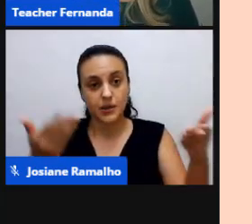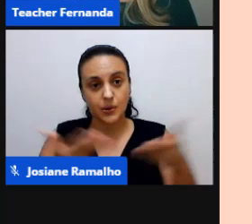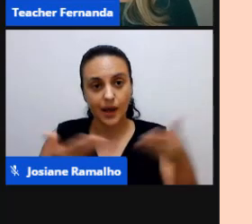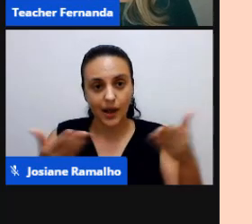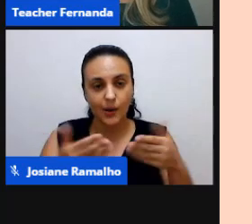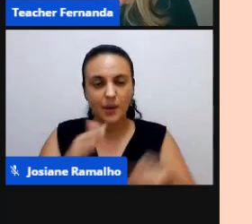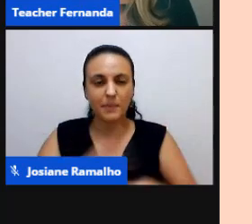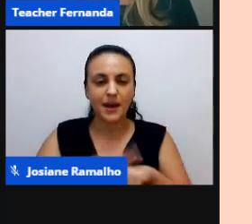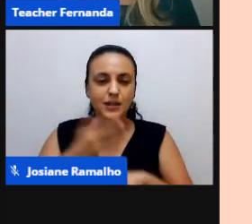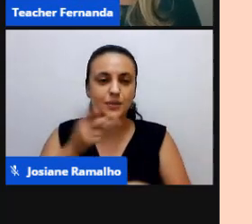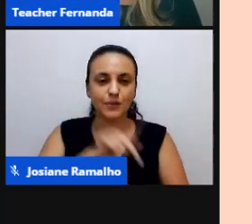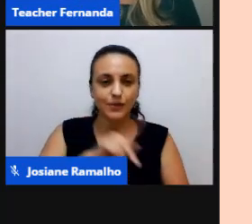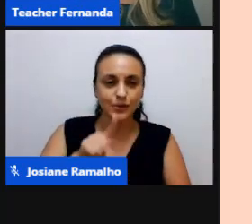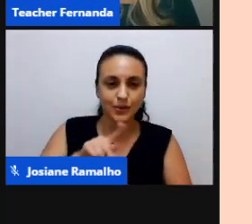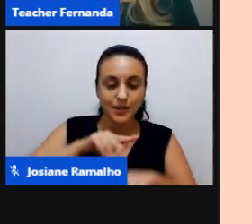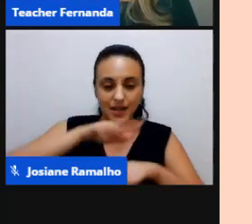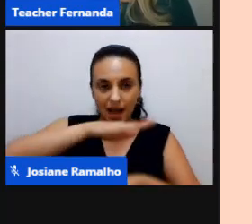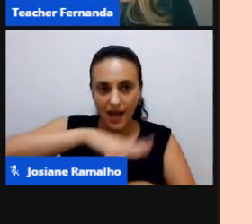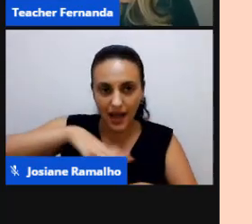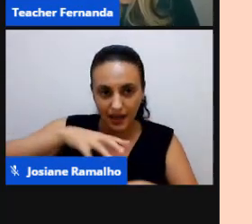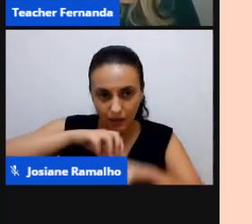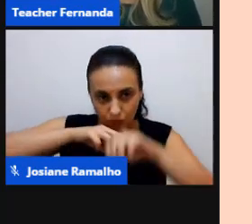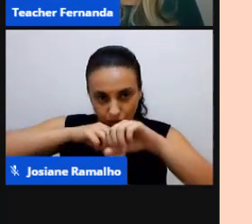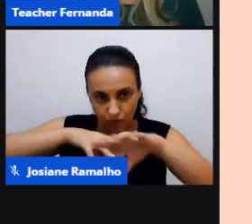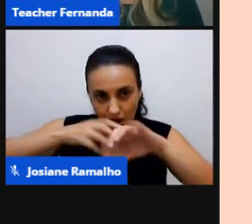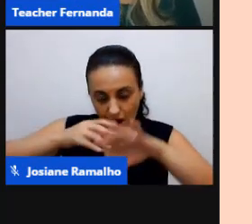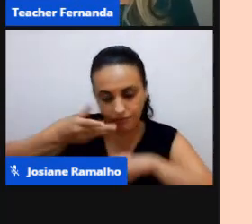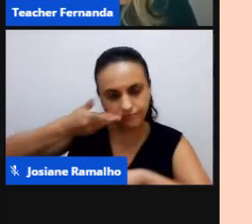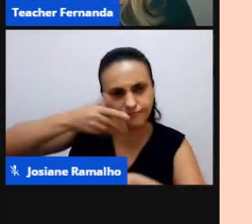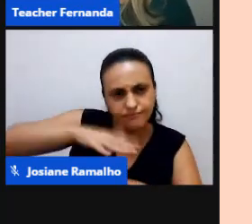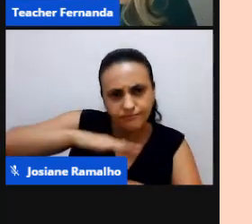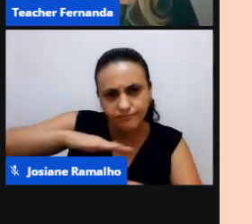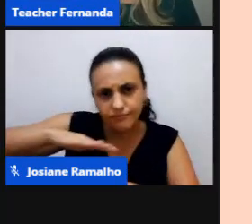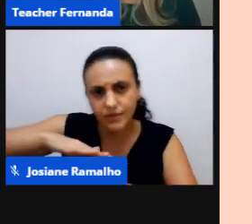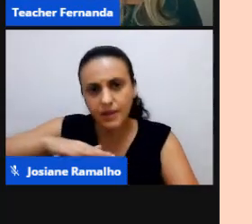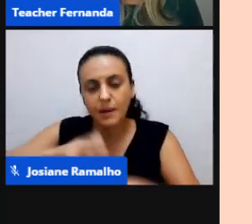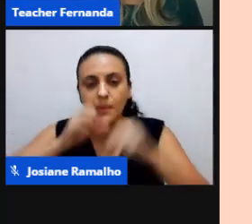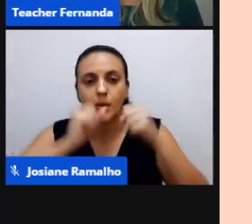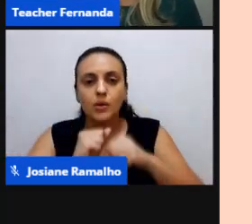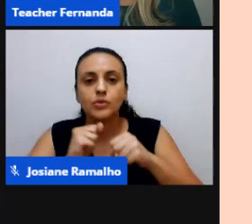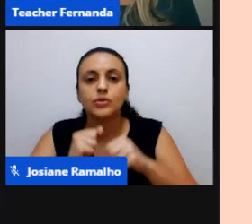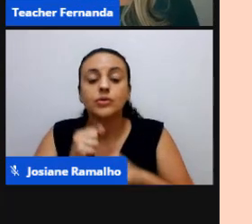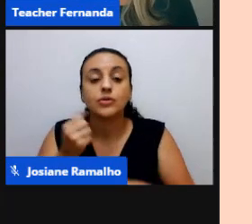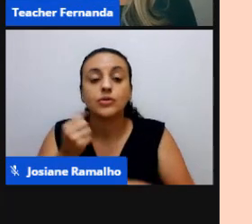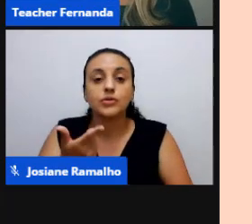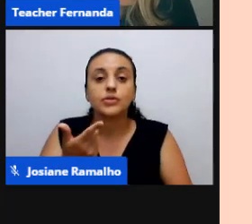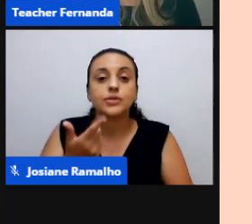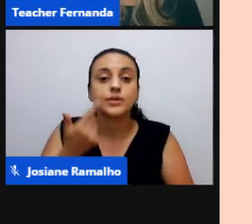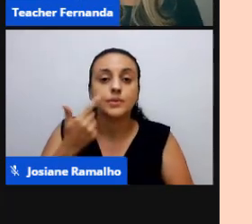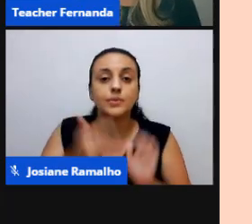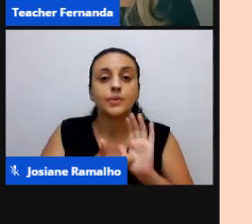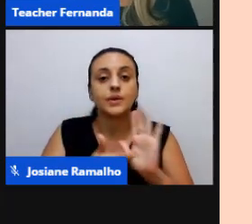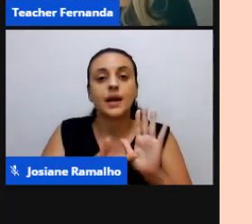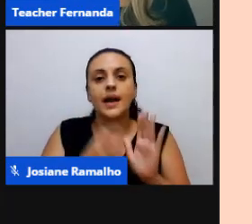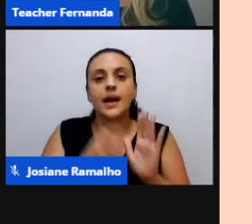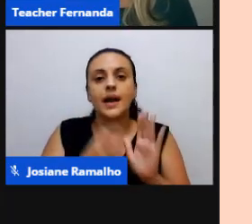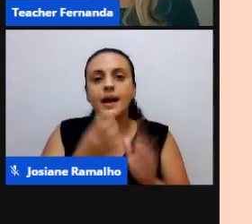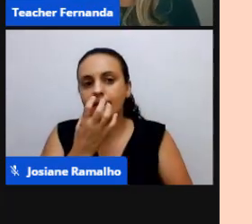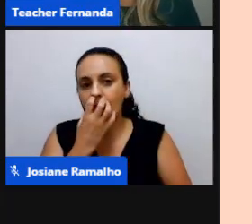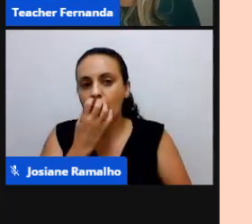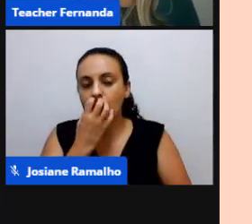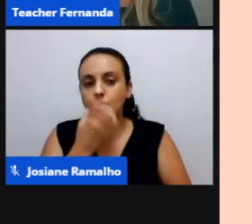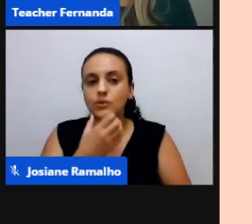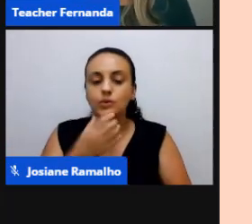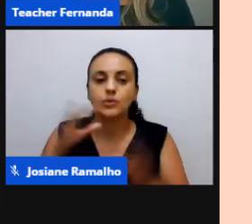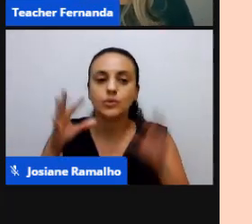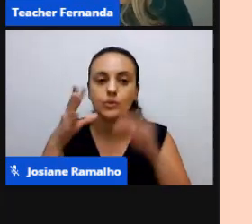infantil, então vocês têm um exemplo ali de contar gatos e cachorros, né? E ele vai ver as imagens, cats and dogs, e colocar